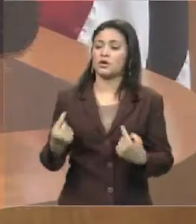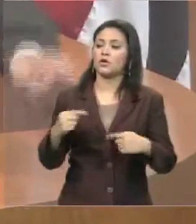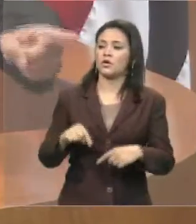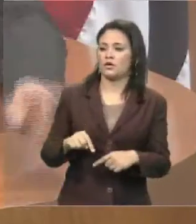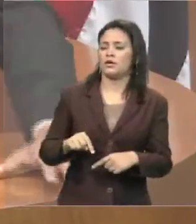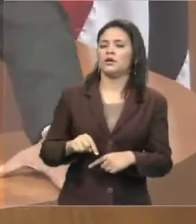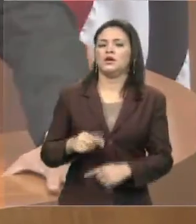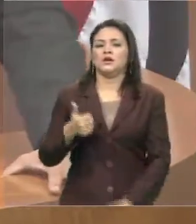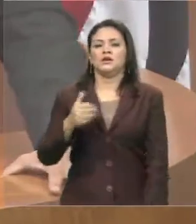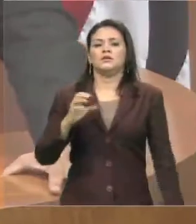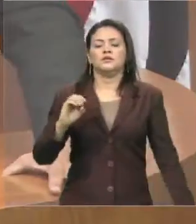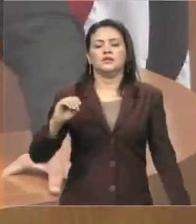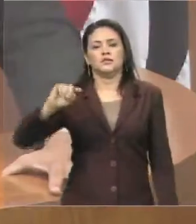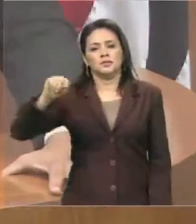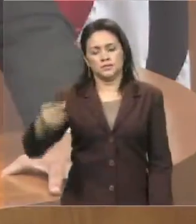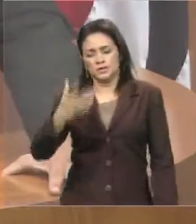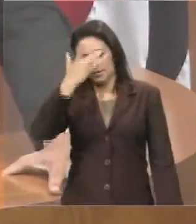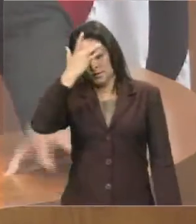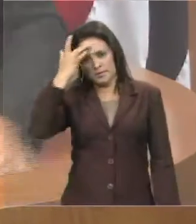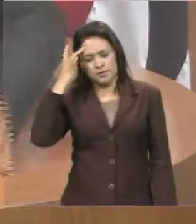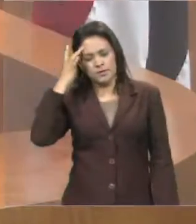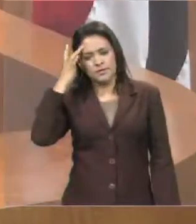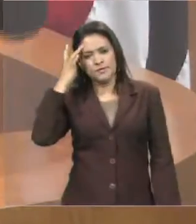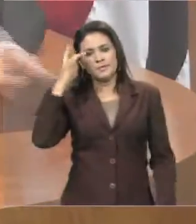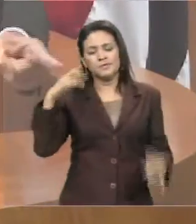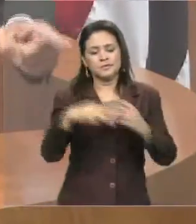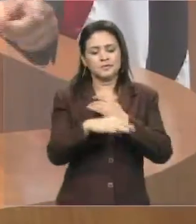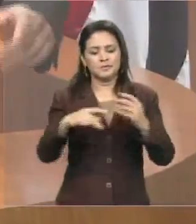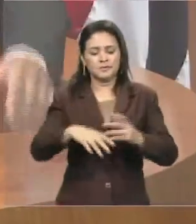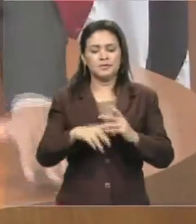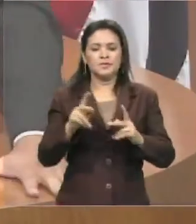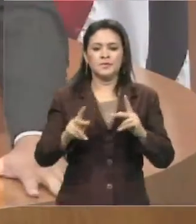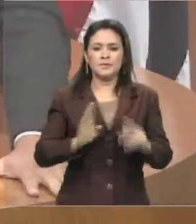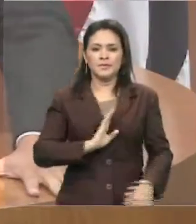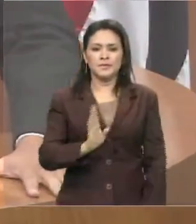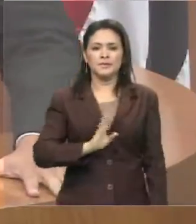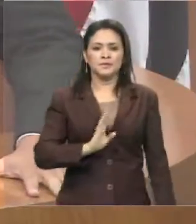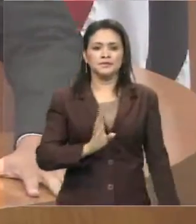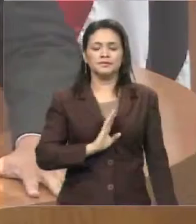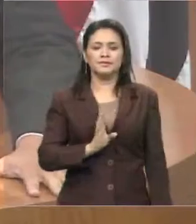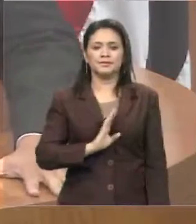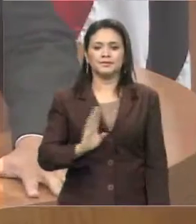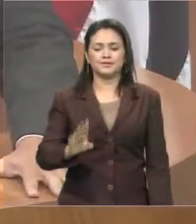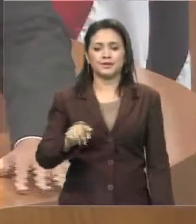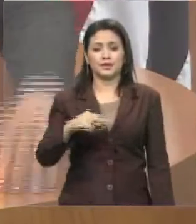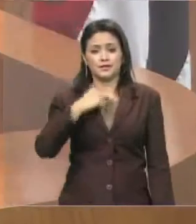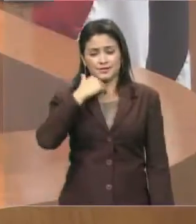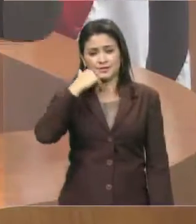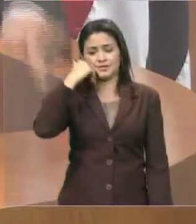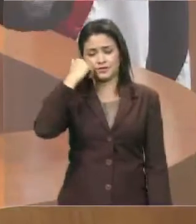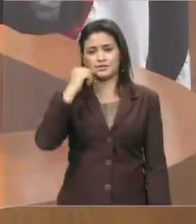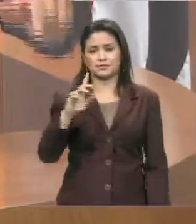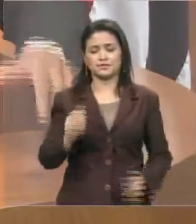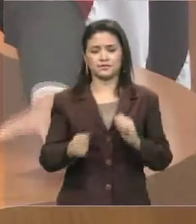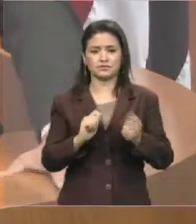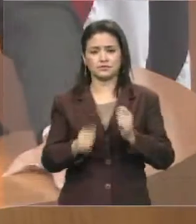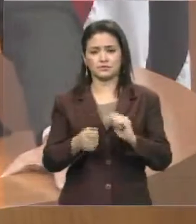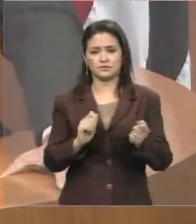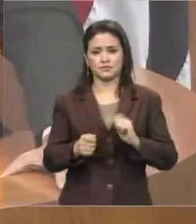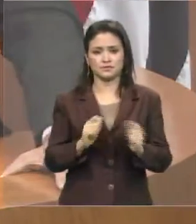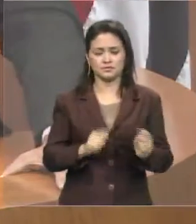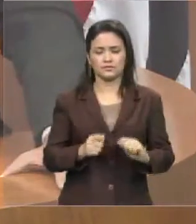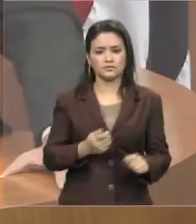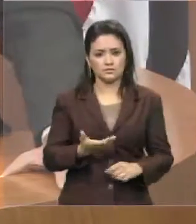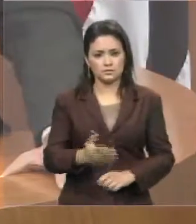mil bacabalenses que estão sofrendo diariamente pela péssima administração dele, pela vergonhosa administração que ele tem feito na cidade de Bacabal.